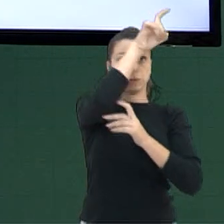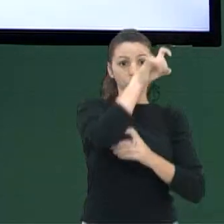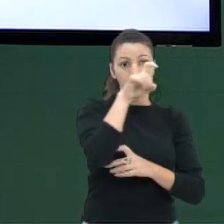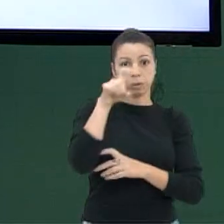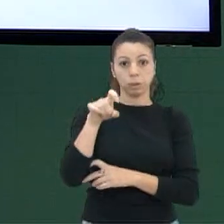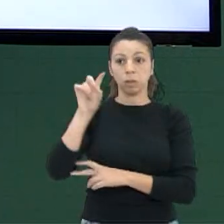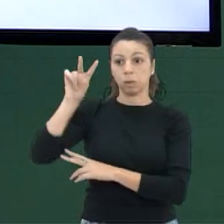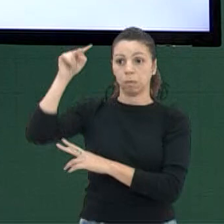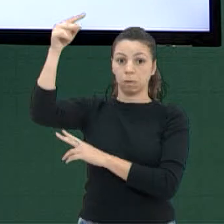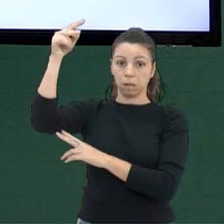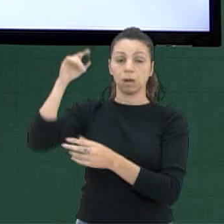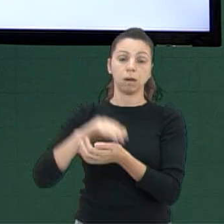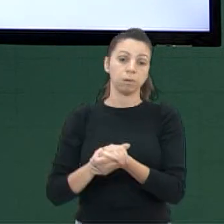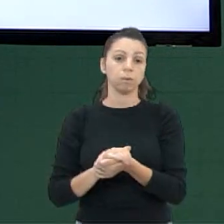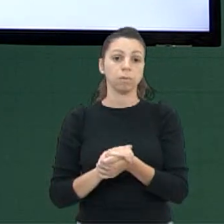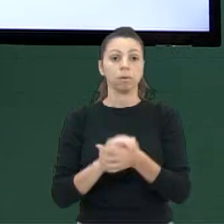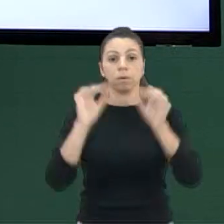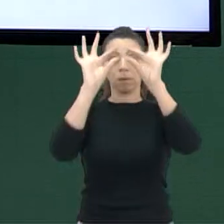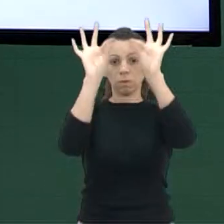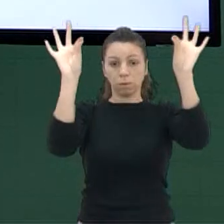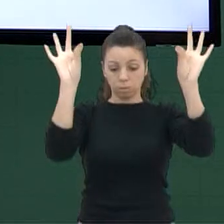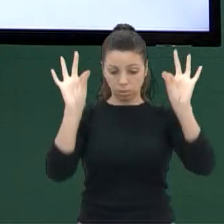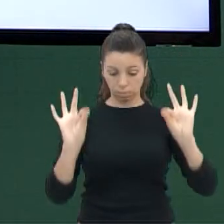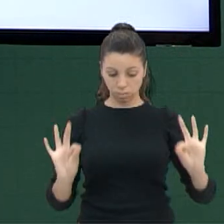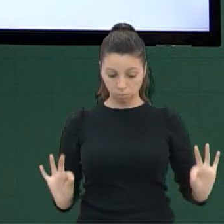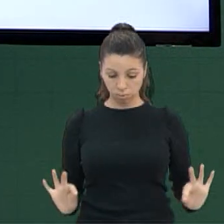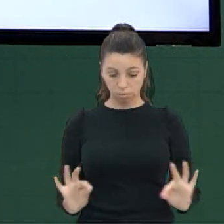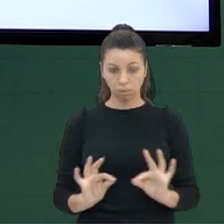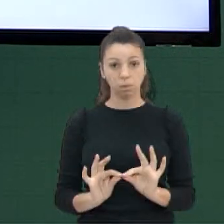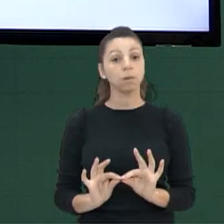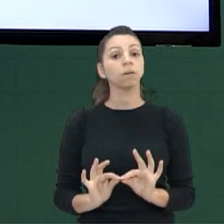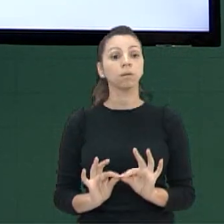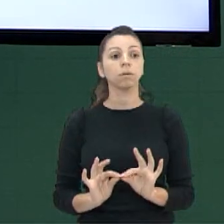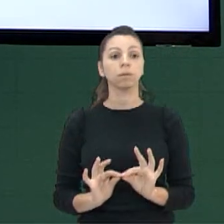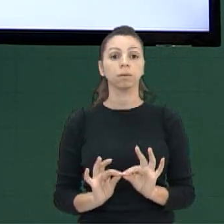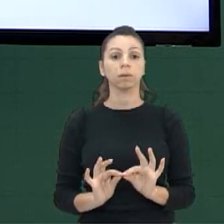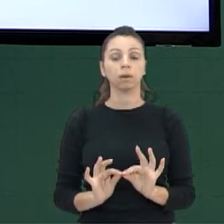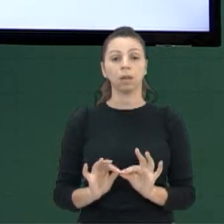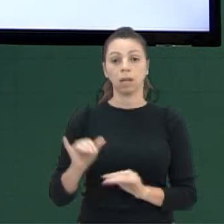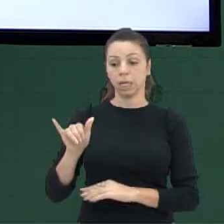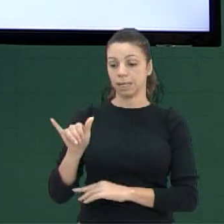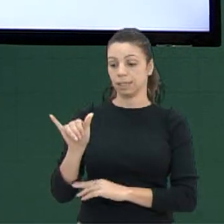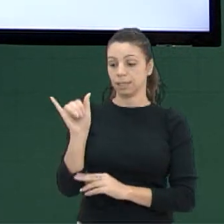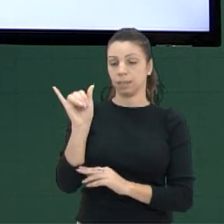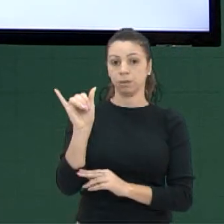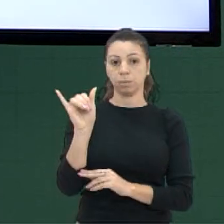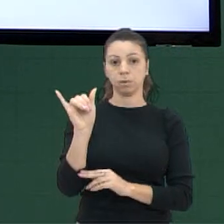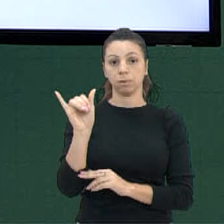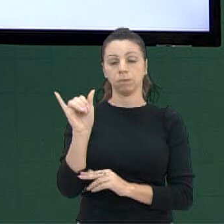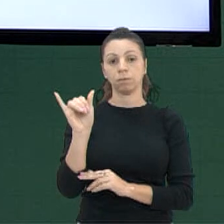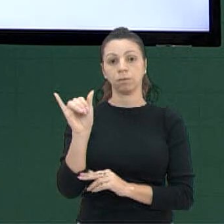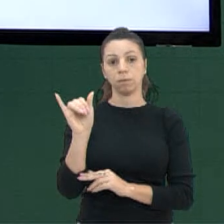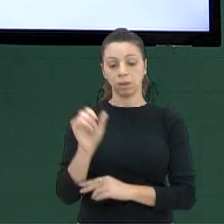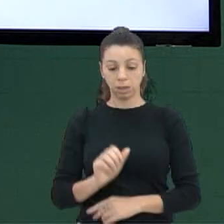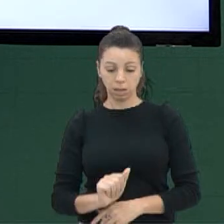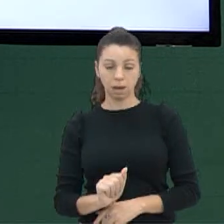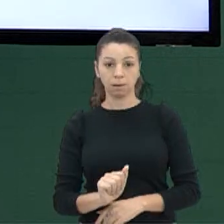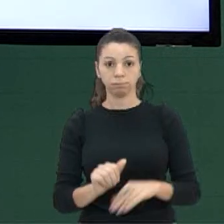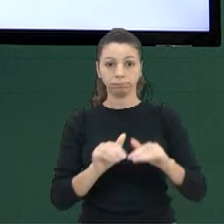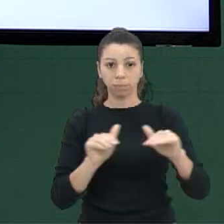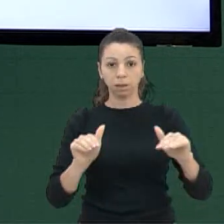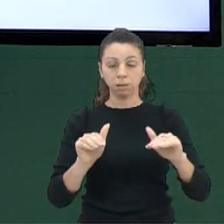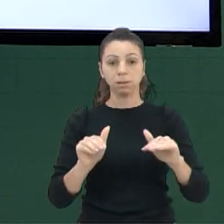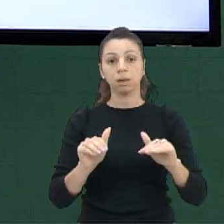O lado menor vezes o lado maior. Aí não vai fazer a diferença. Então, os lados, eles já estão determinando